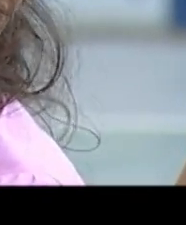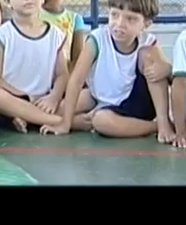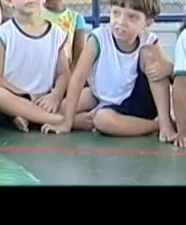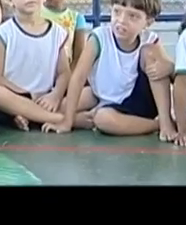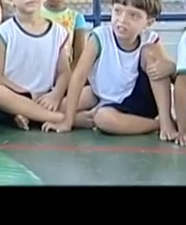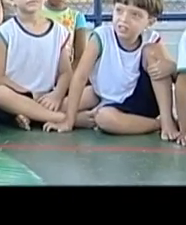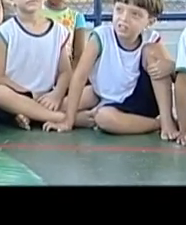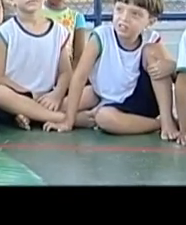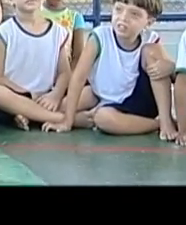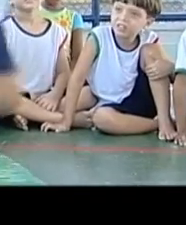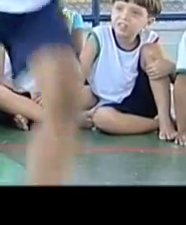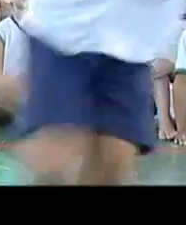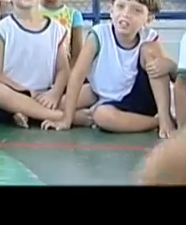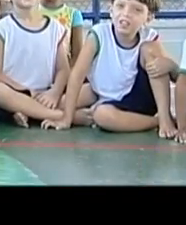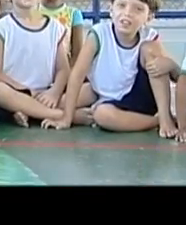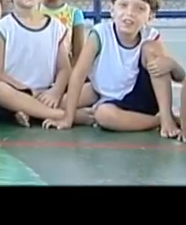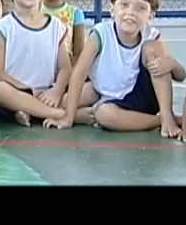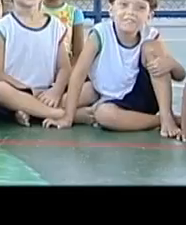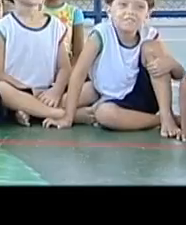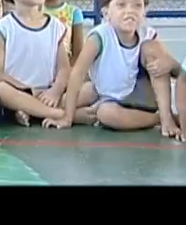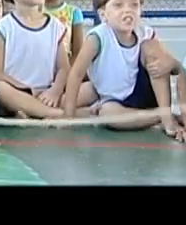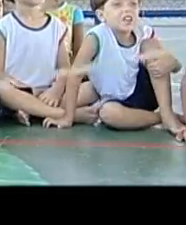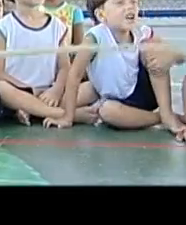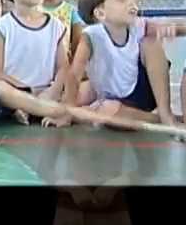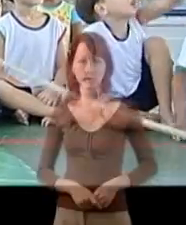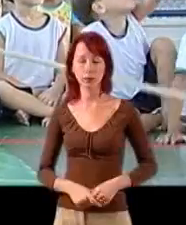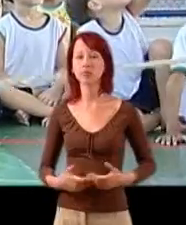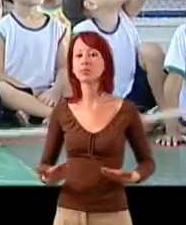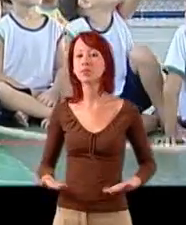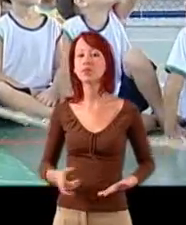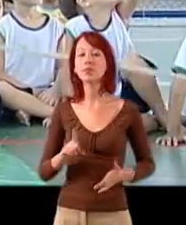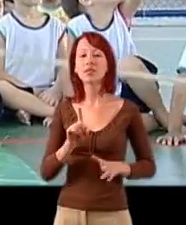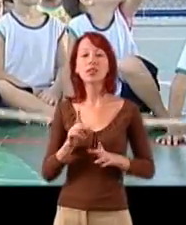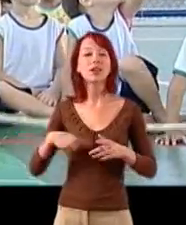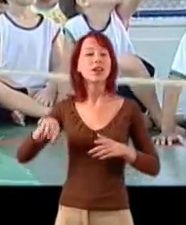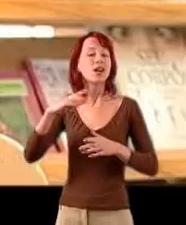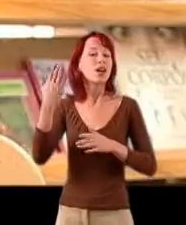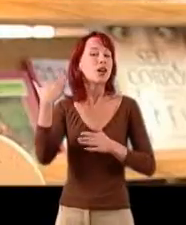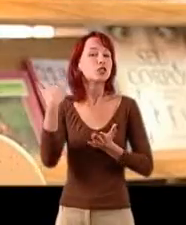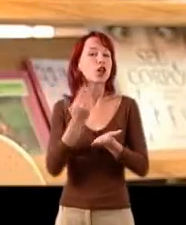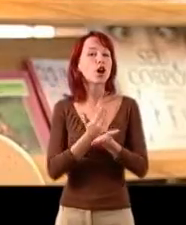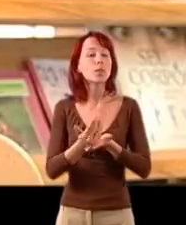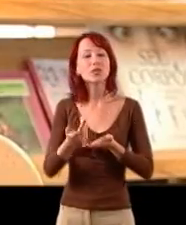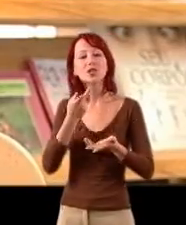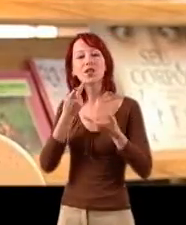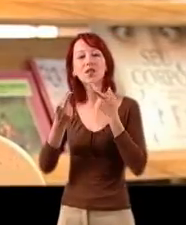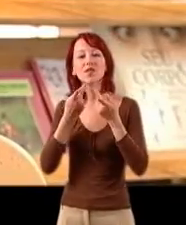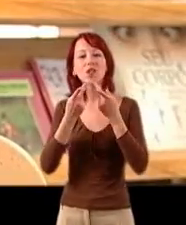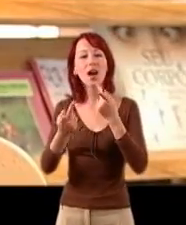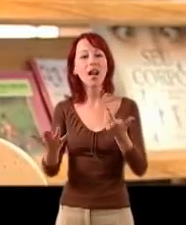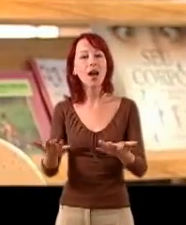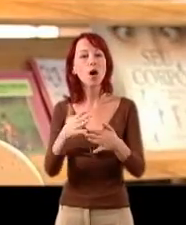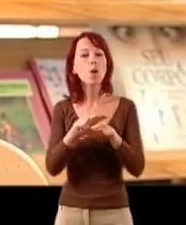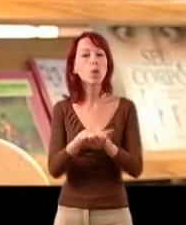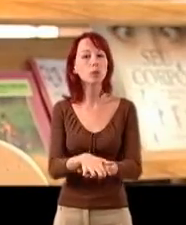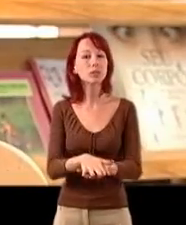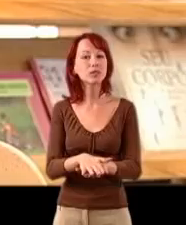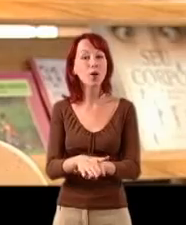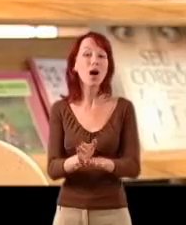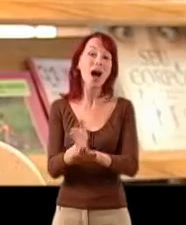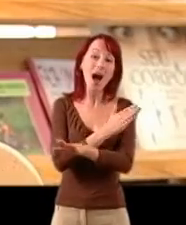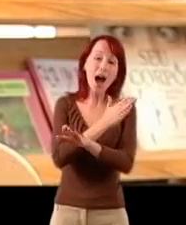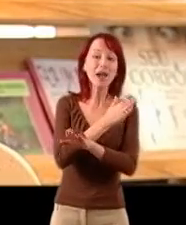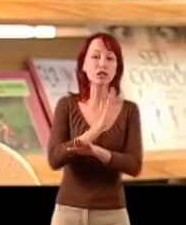Vamos, Léo! 1, 2, 3, isso! Quando começou a falar inclusão, na verdade, algumas crianças